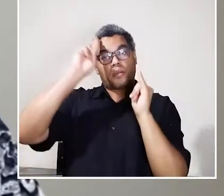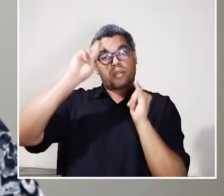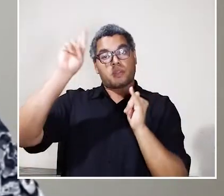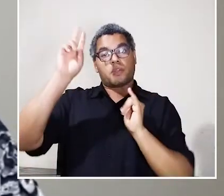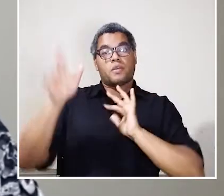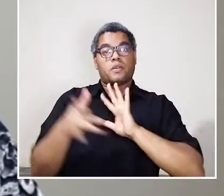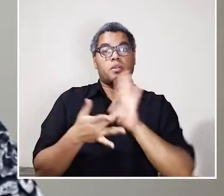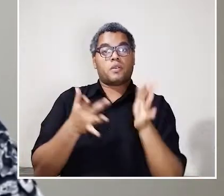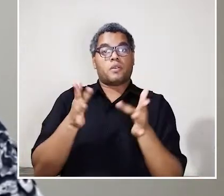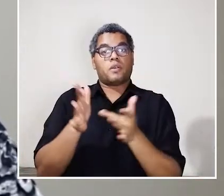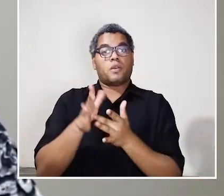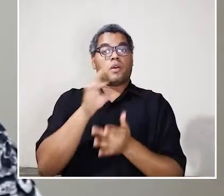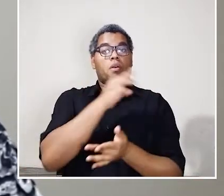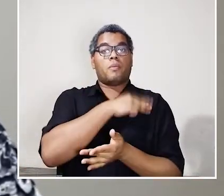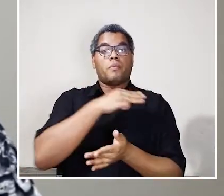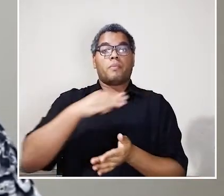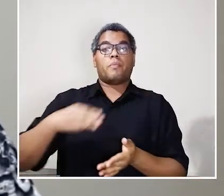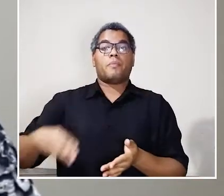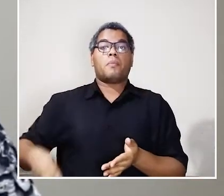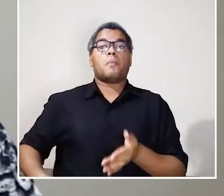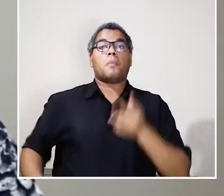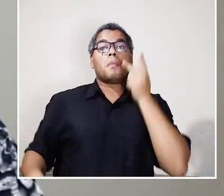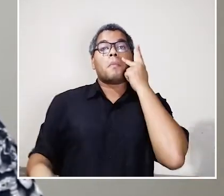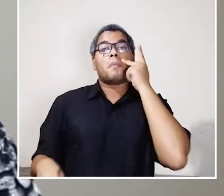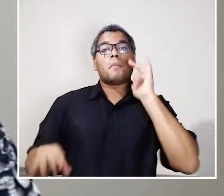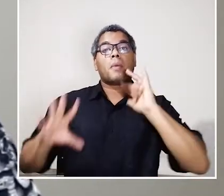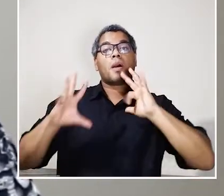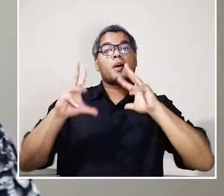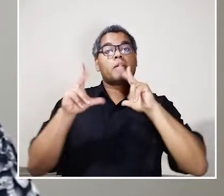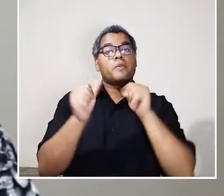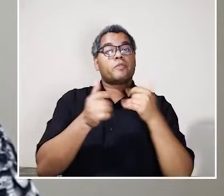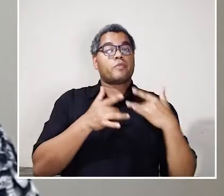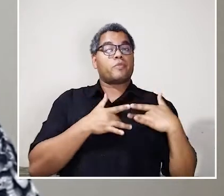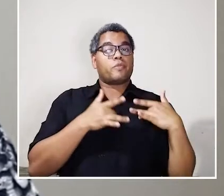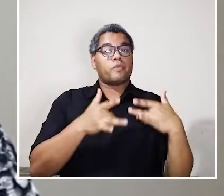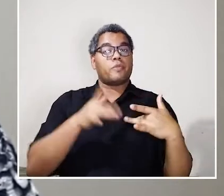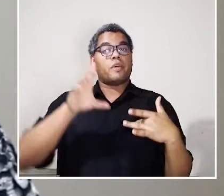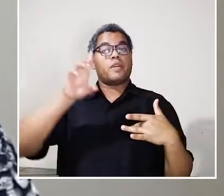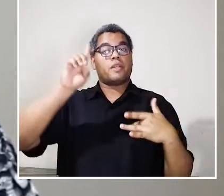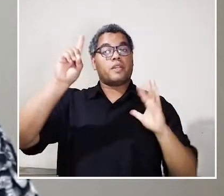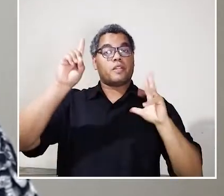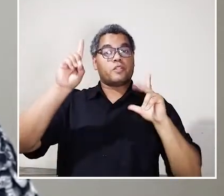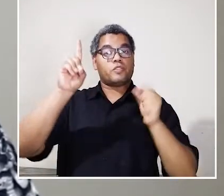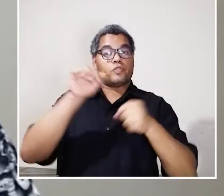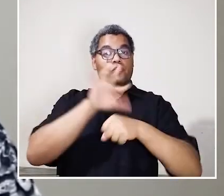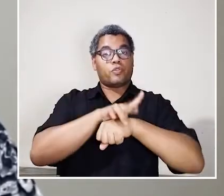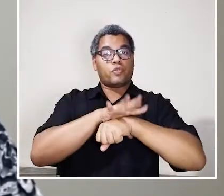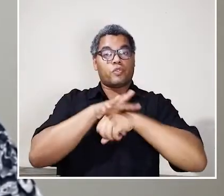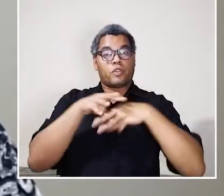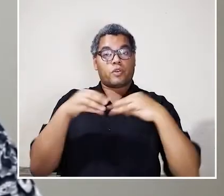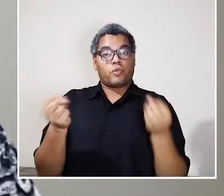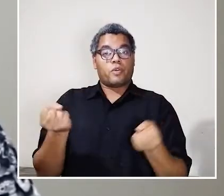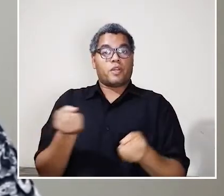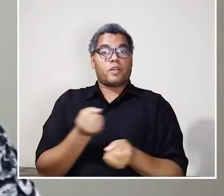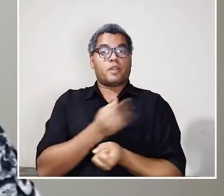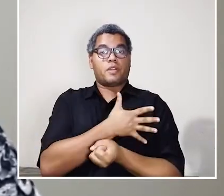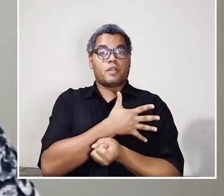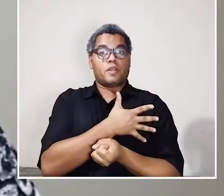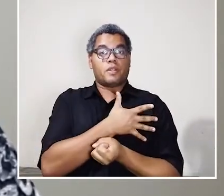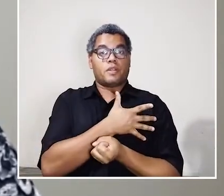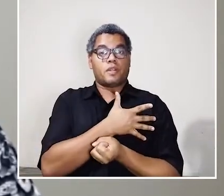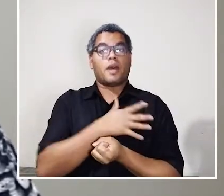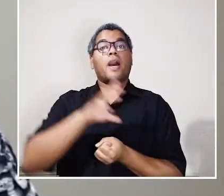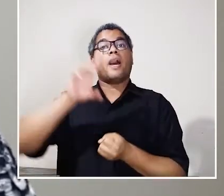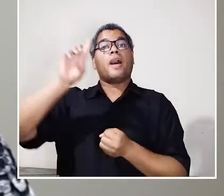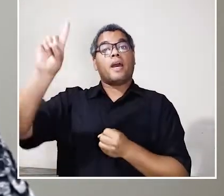Pai de nosso Senhor Jesus, o Messias, Pai de toda misericórdia, Deus de toda cura e